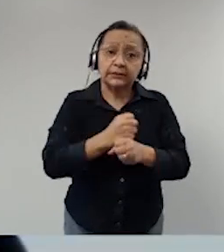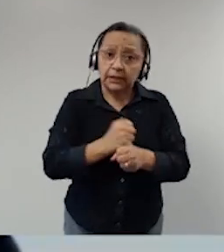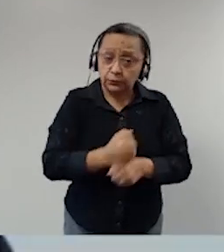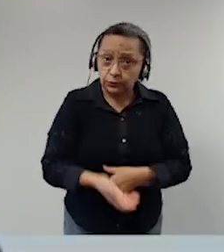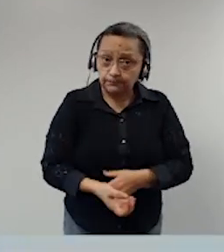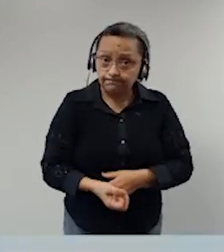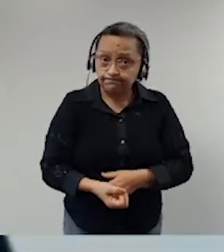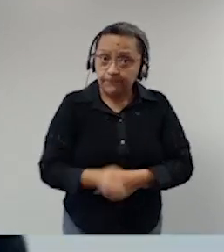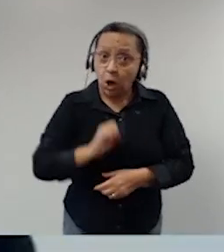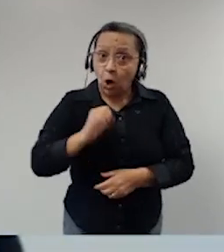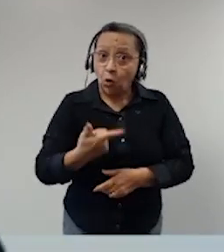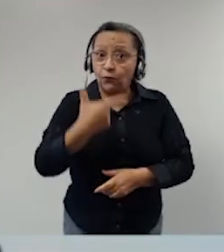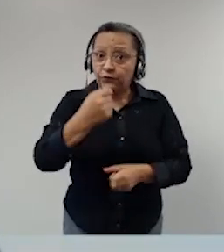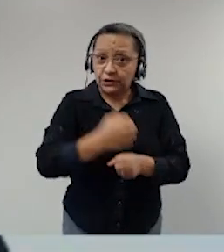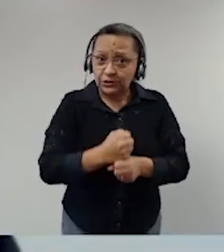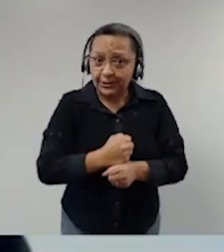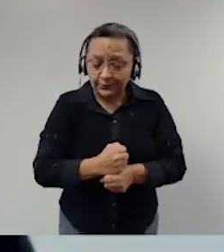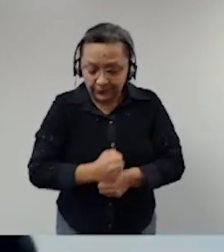João,